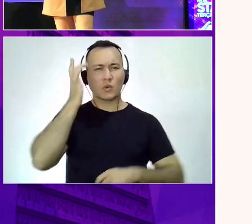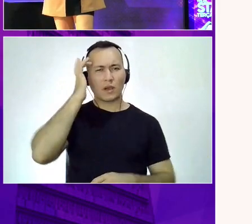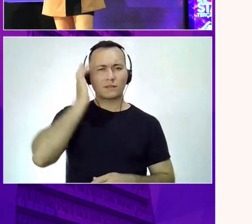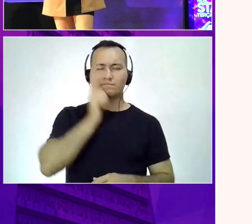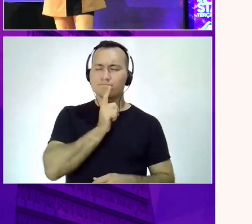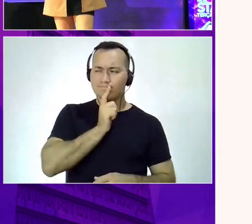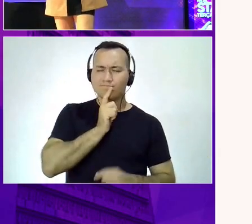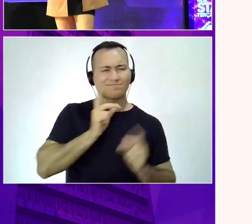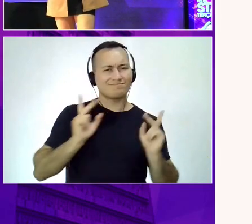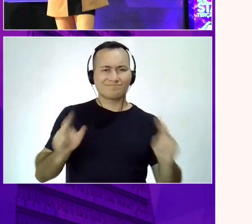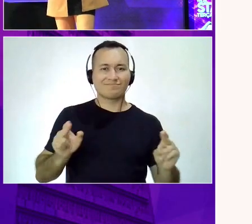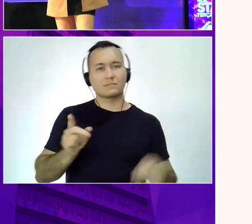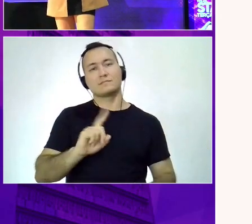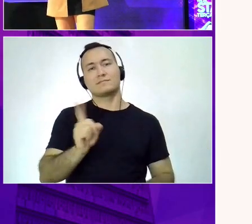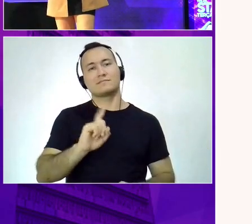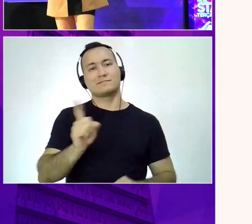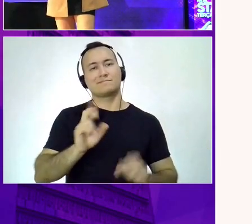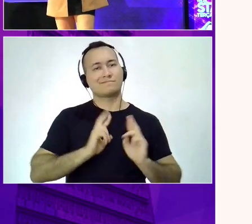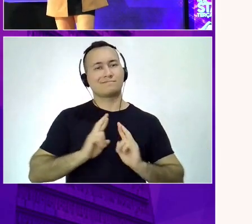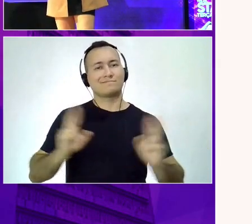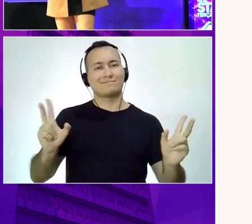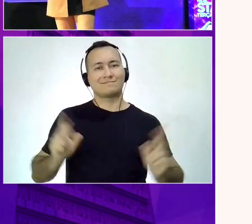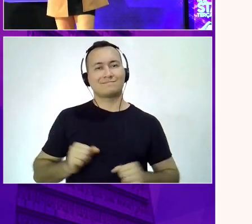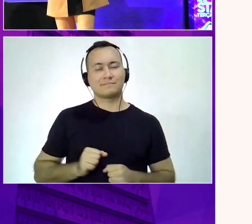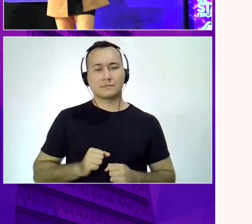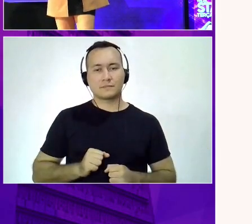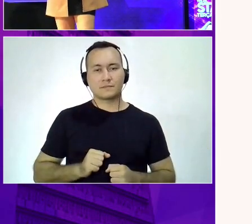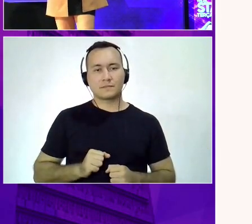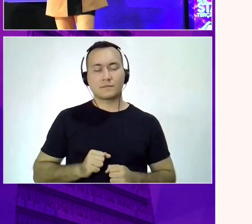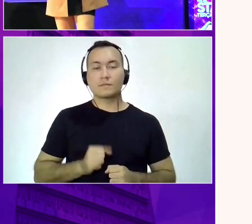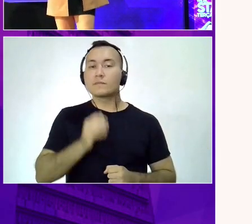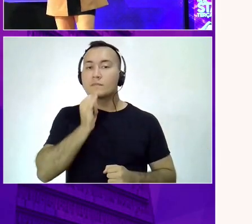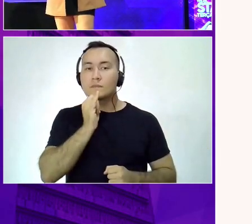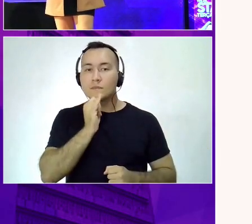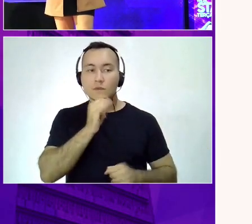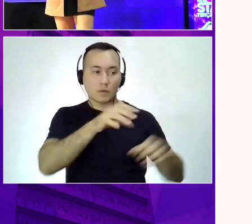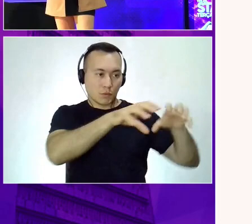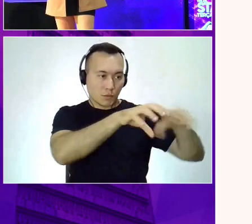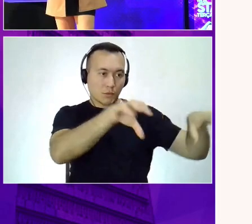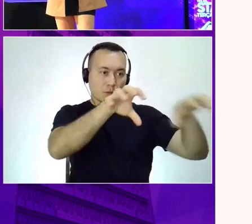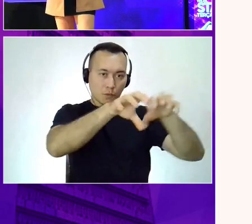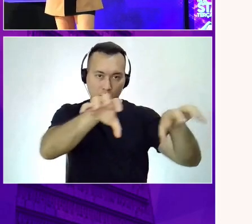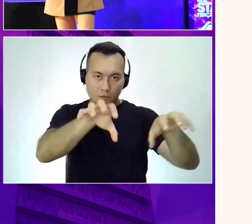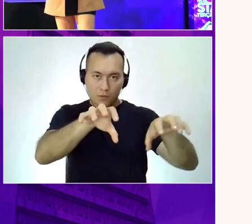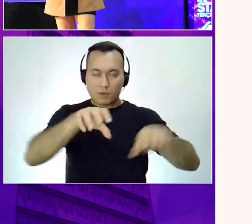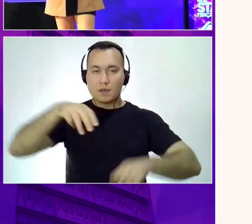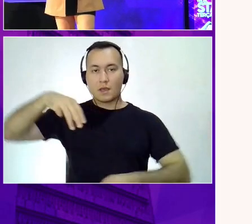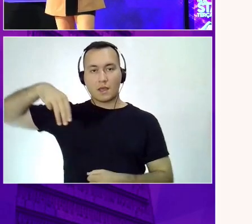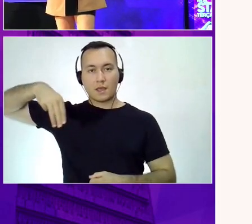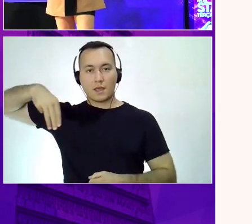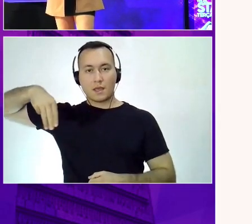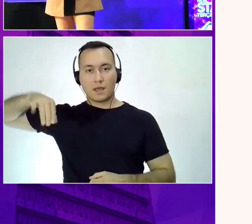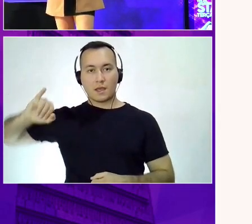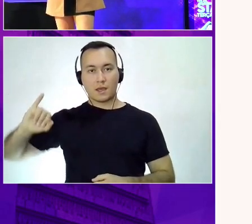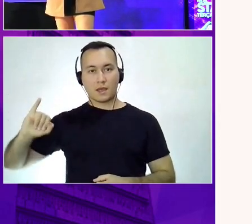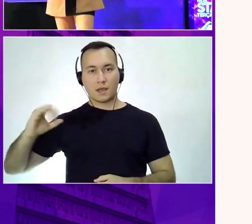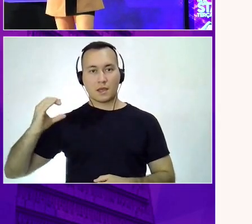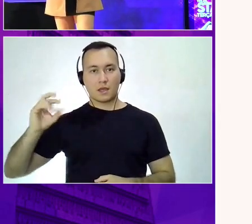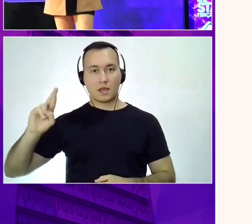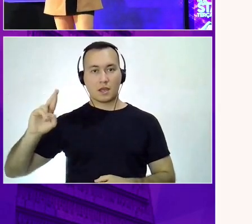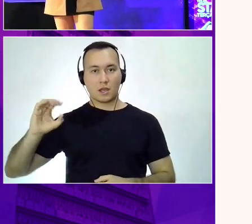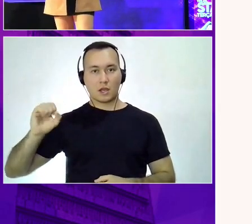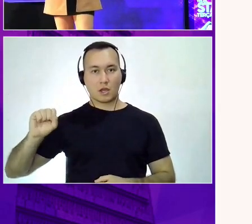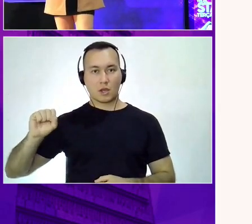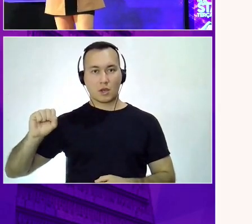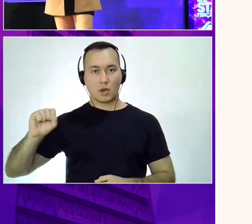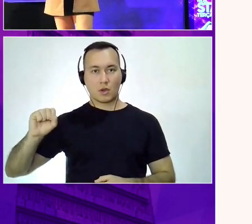posso dizer que um microserviço que um sistema distribuído é igual a um microserviço. Não é. No sistema distribuído, a